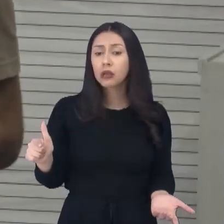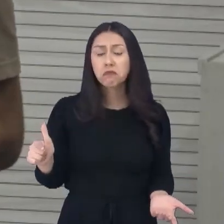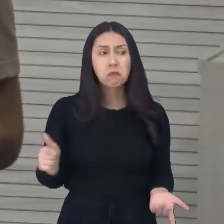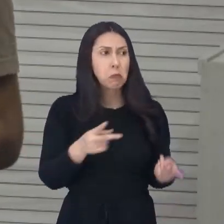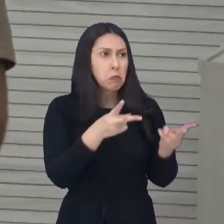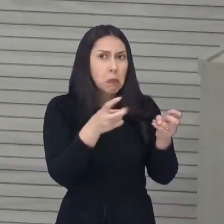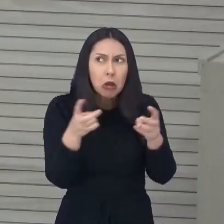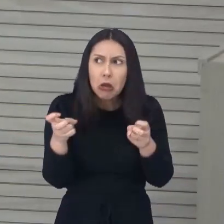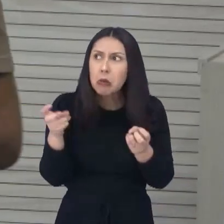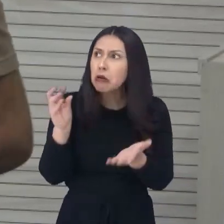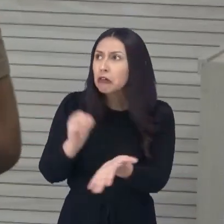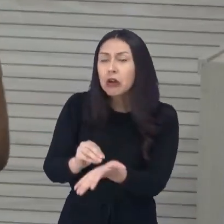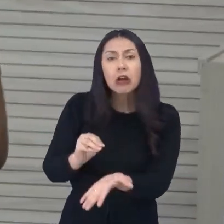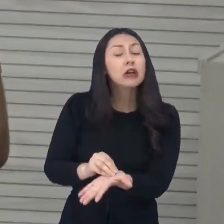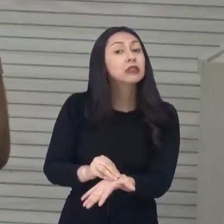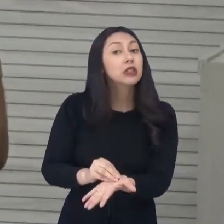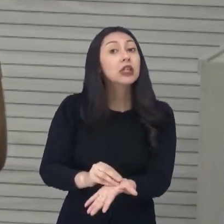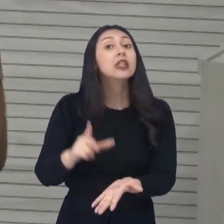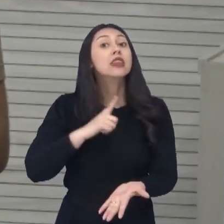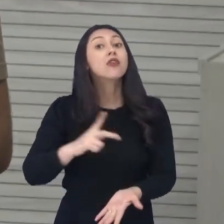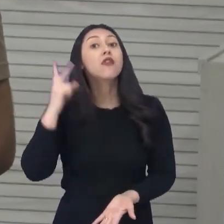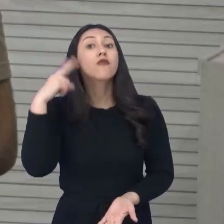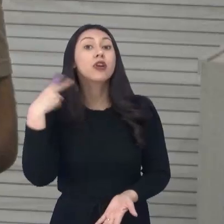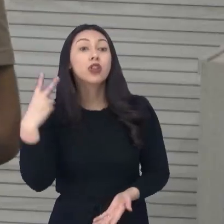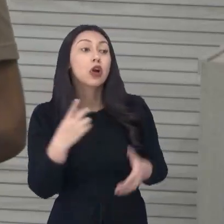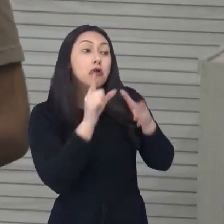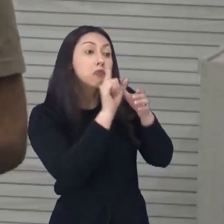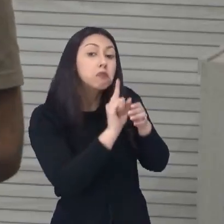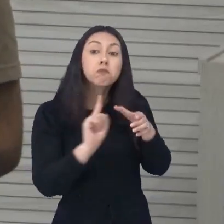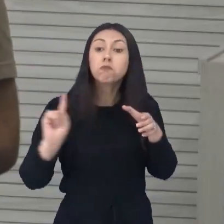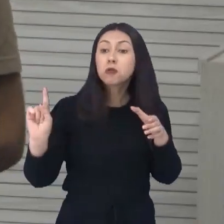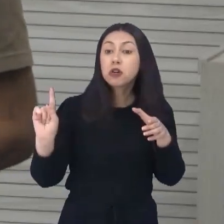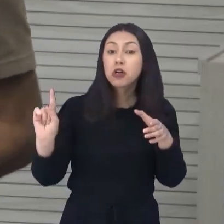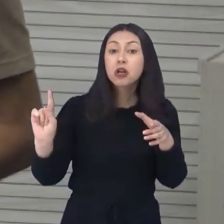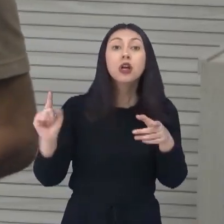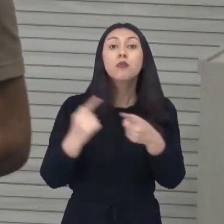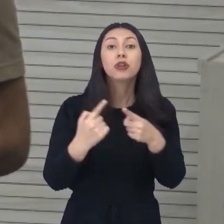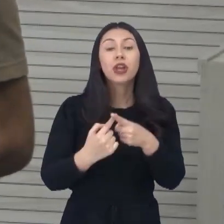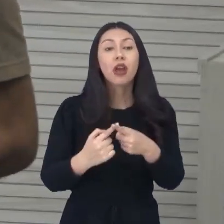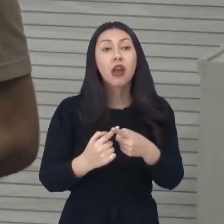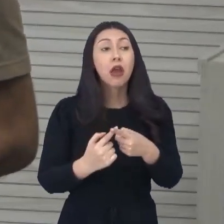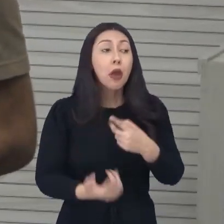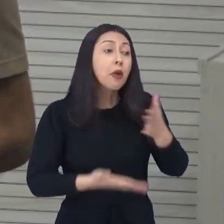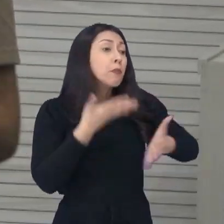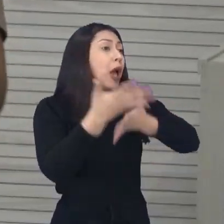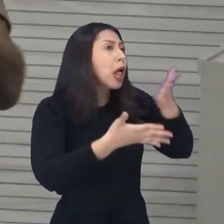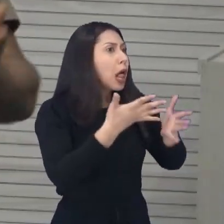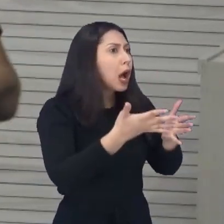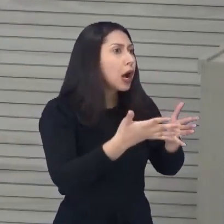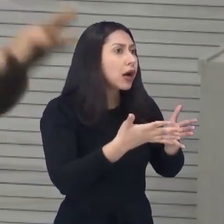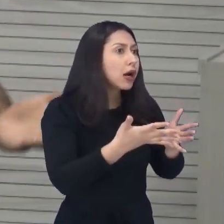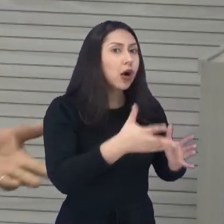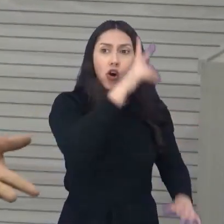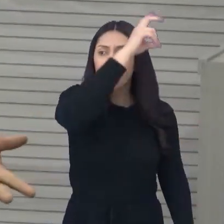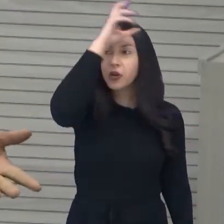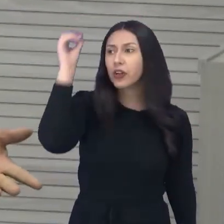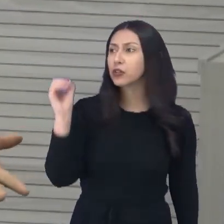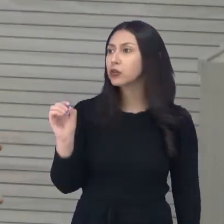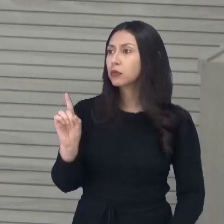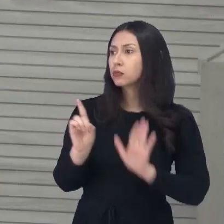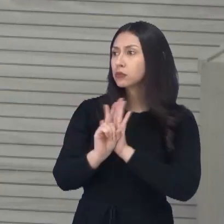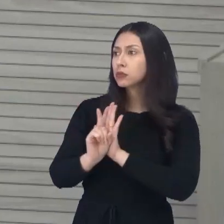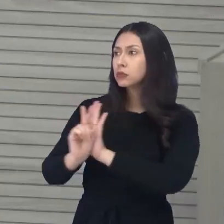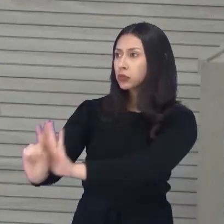no longo do tempo. Nós tivemos vereador que saiu da bancada do governo por falar uma palavra. E o governo, então, tira o cara da